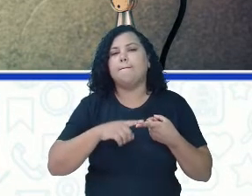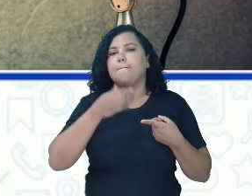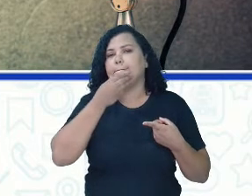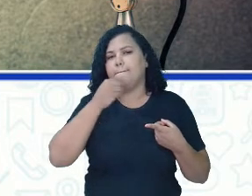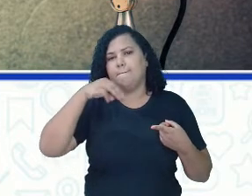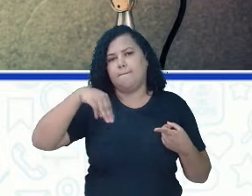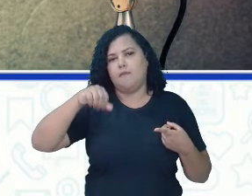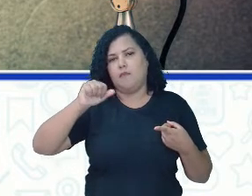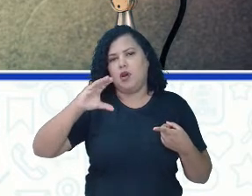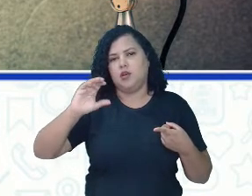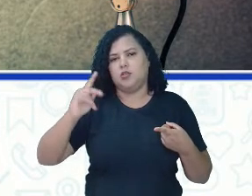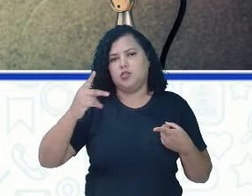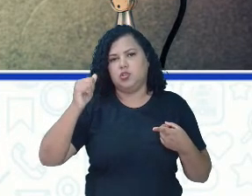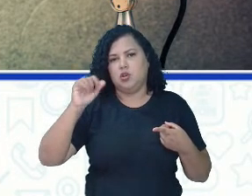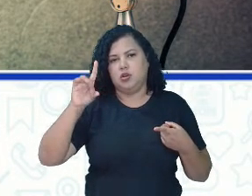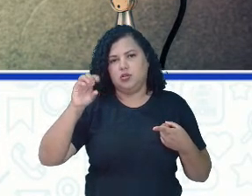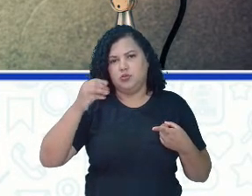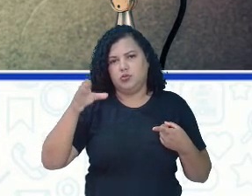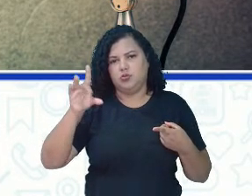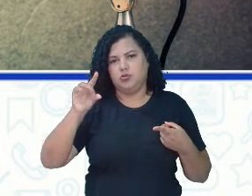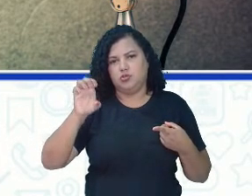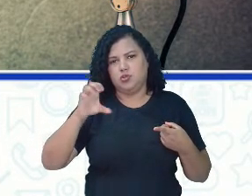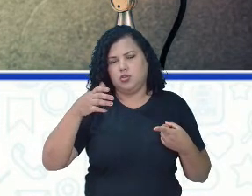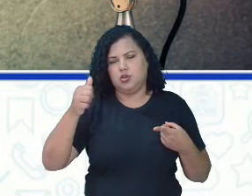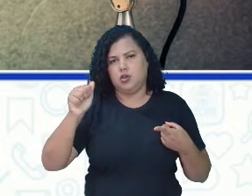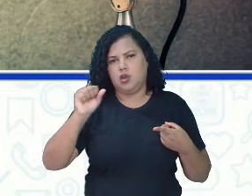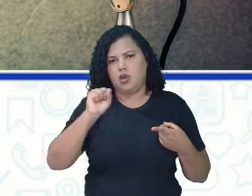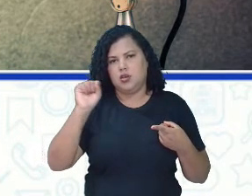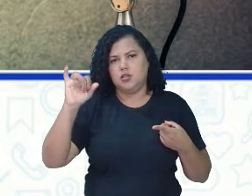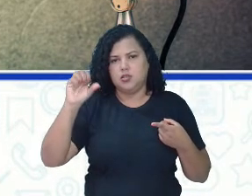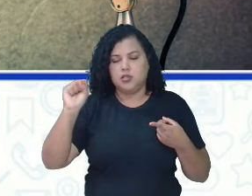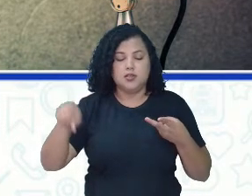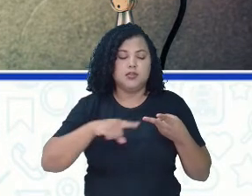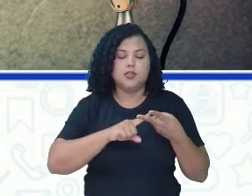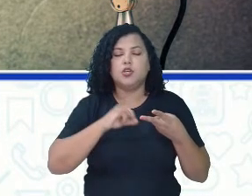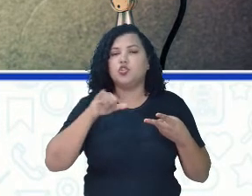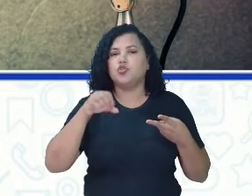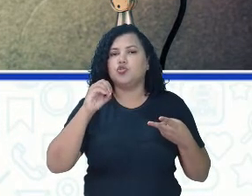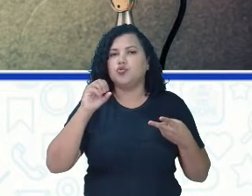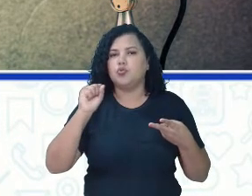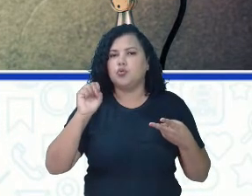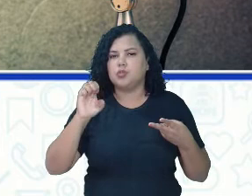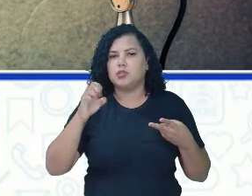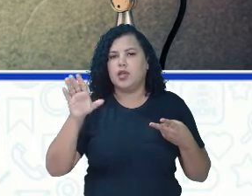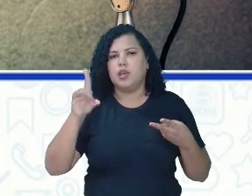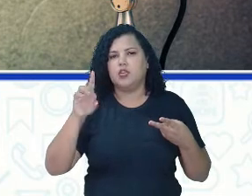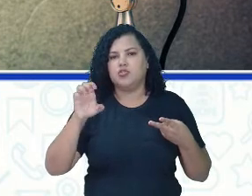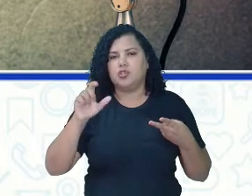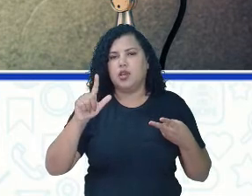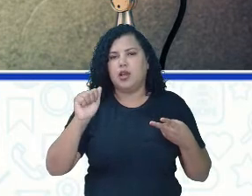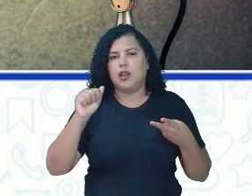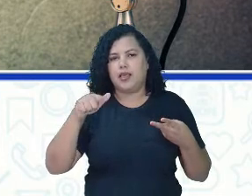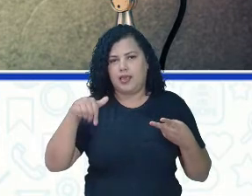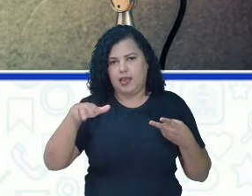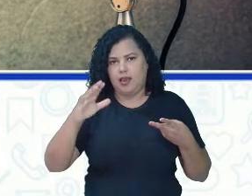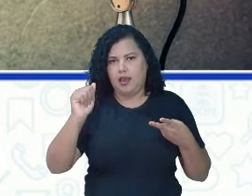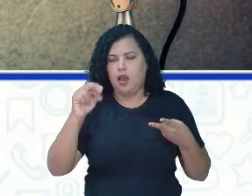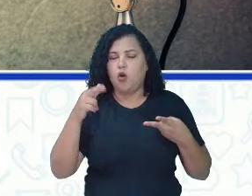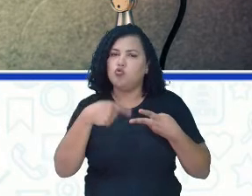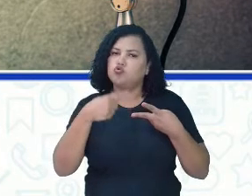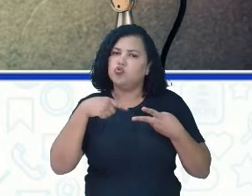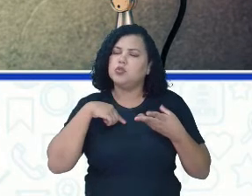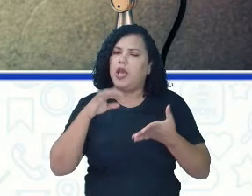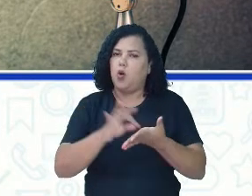José de Alencar. Então a gente tem aí o surgimento da crônica, já tem 2 séculos de crônica no país,